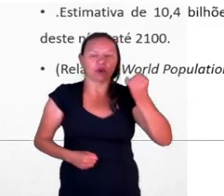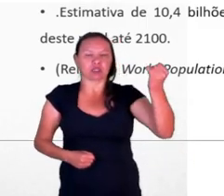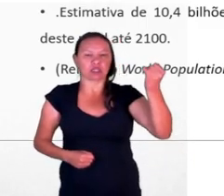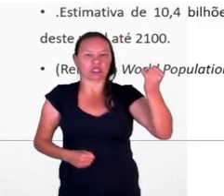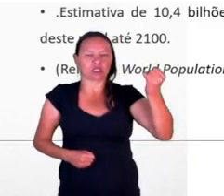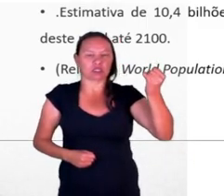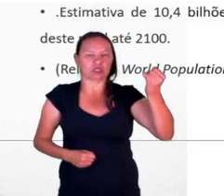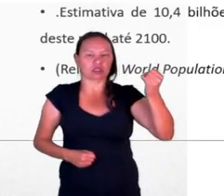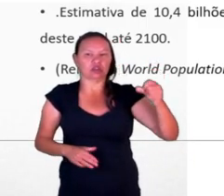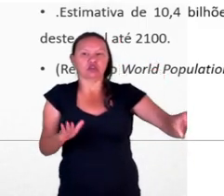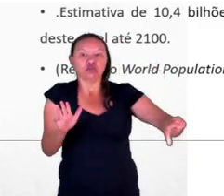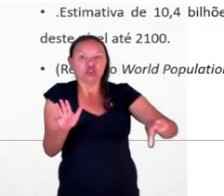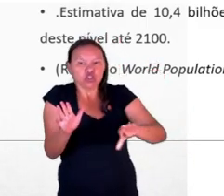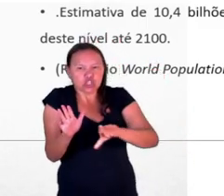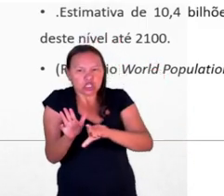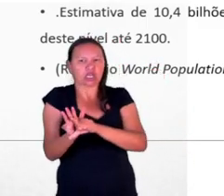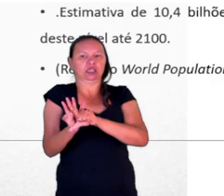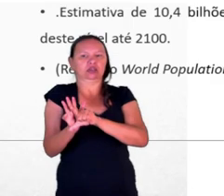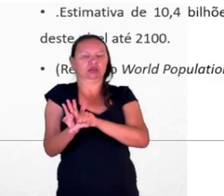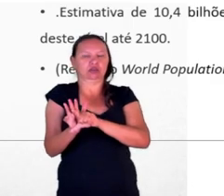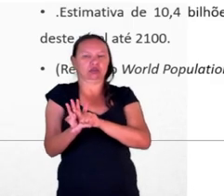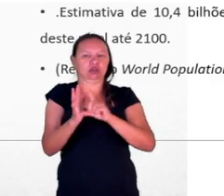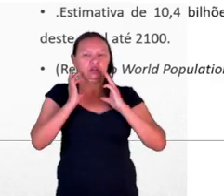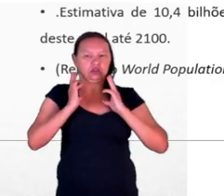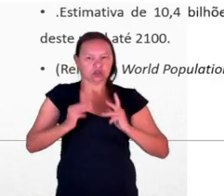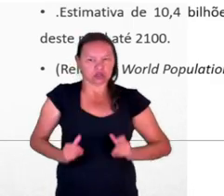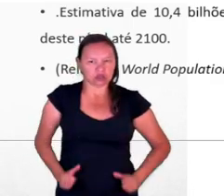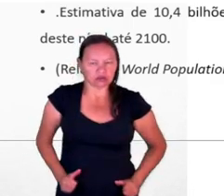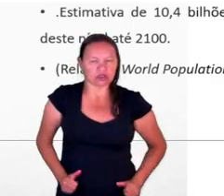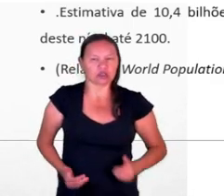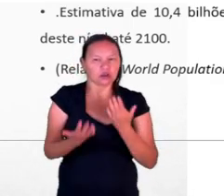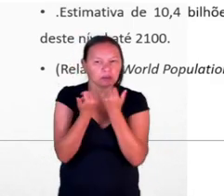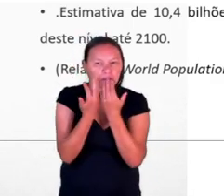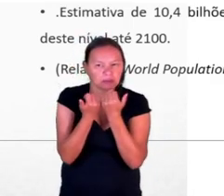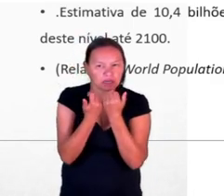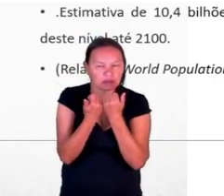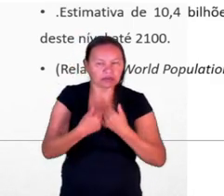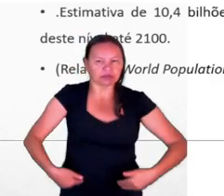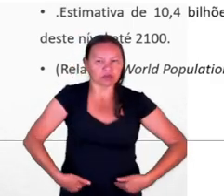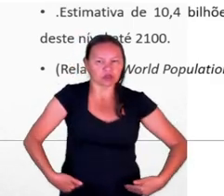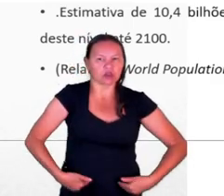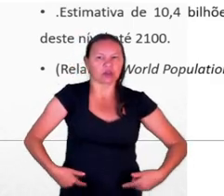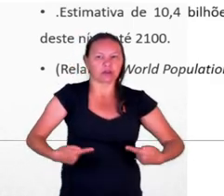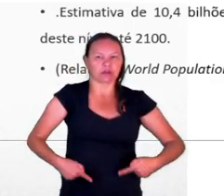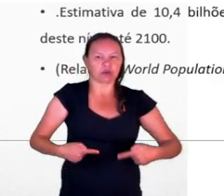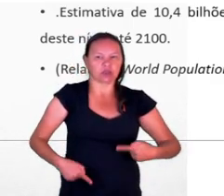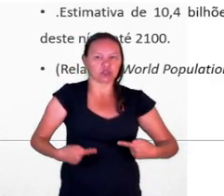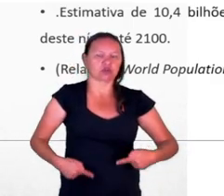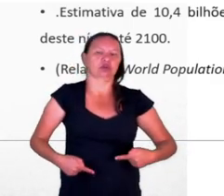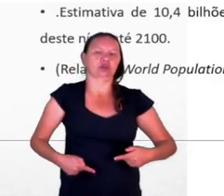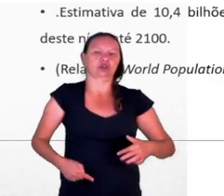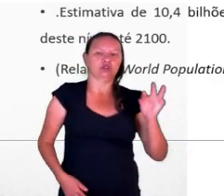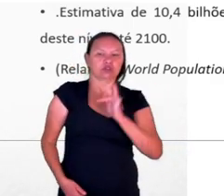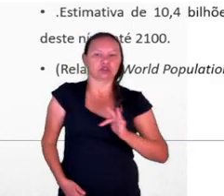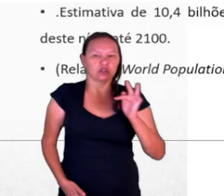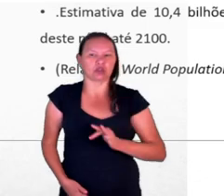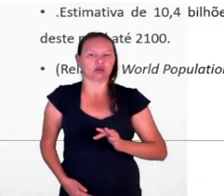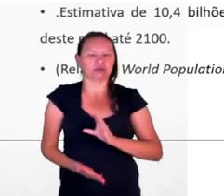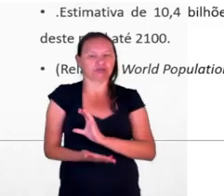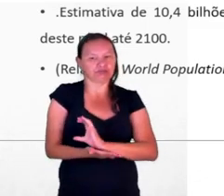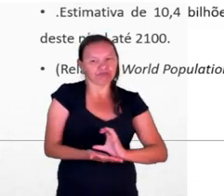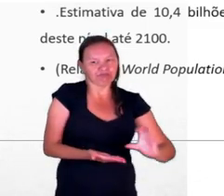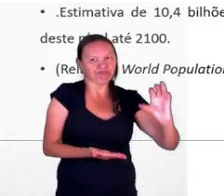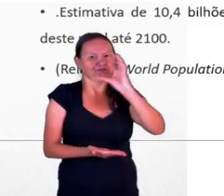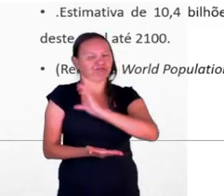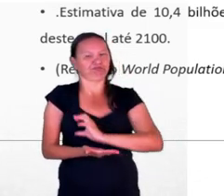direito à alimentação enquanto política institucional pois bem enquanto